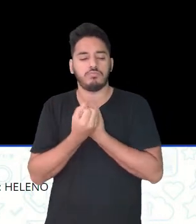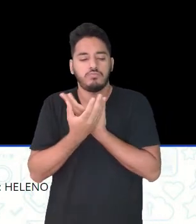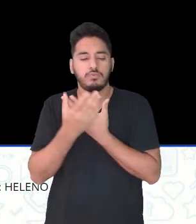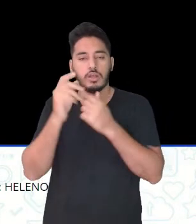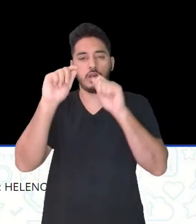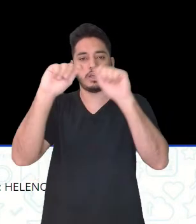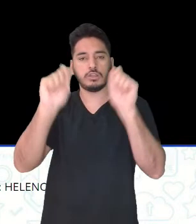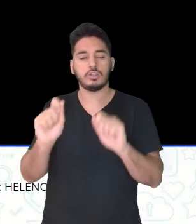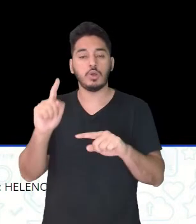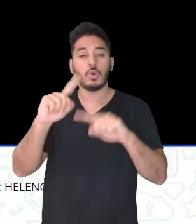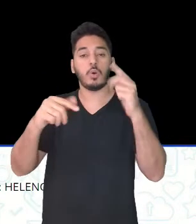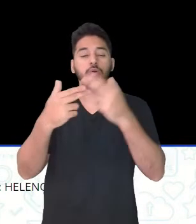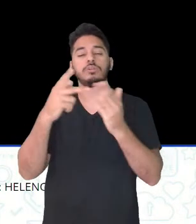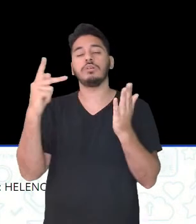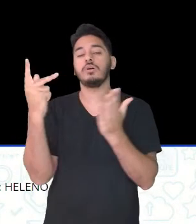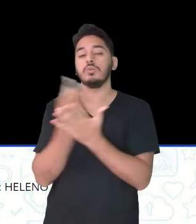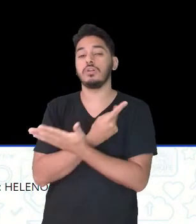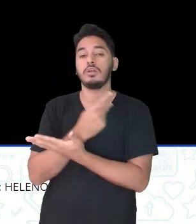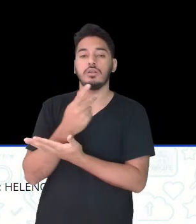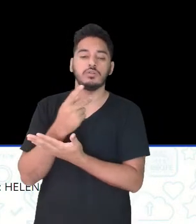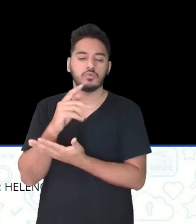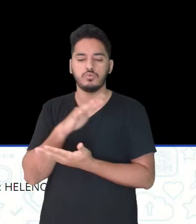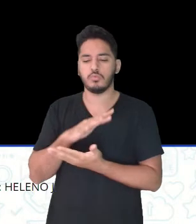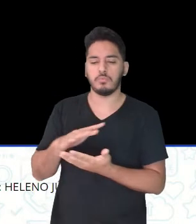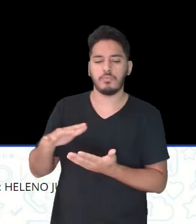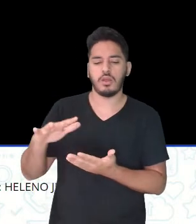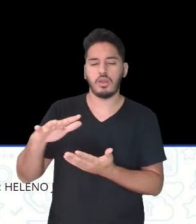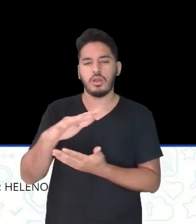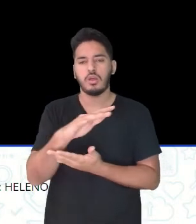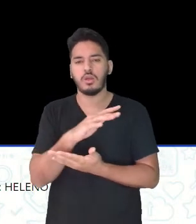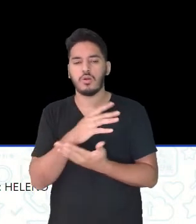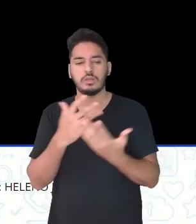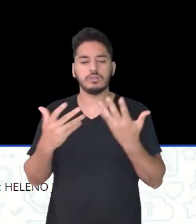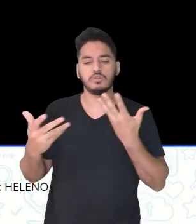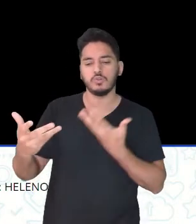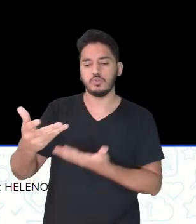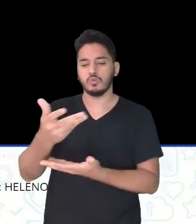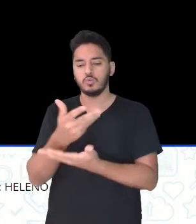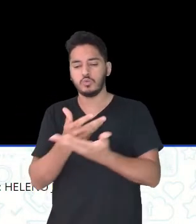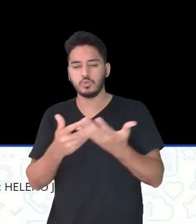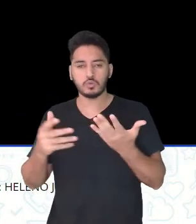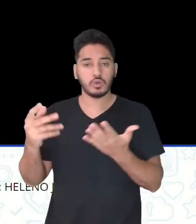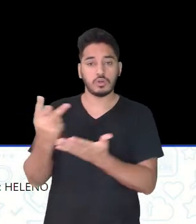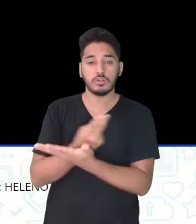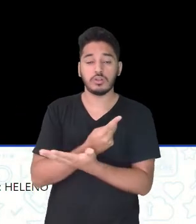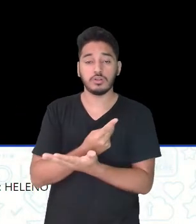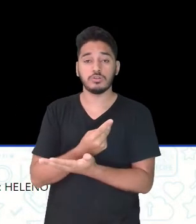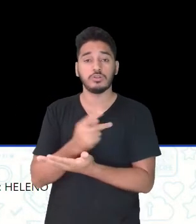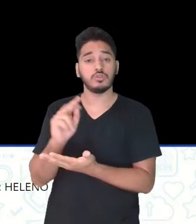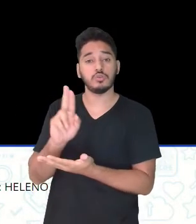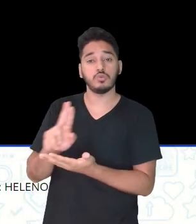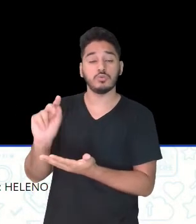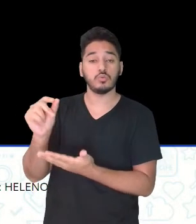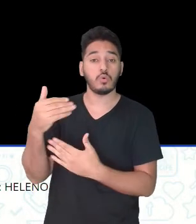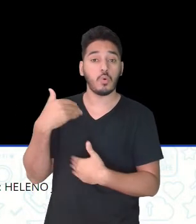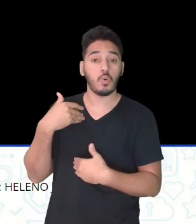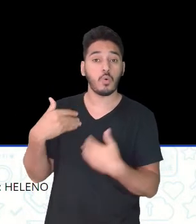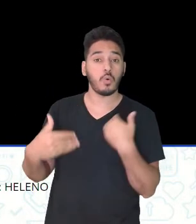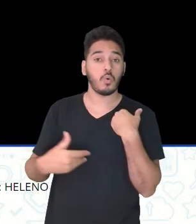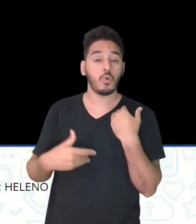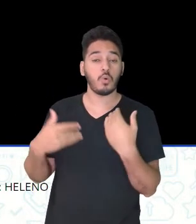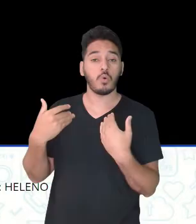gente pega coisas que acontecem no nosso meio, né? Essas manifestações artísticas que acontecem, e a gente utiliza o nosso